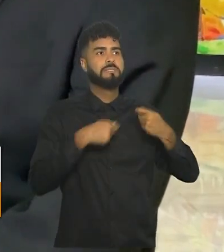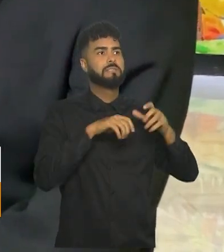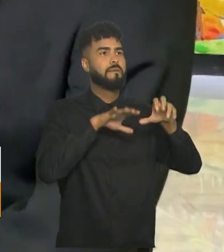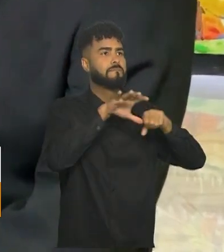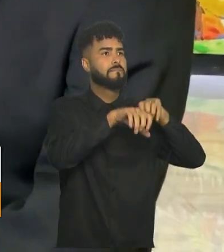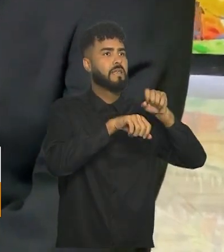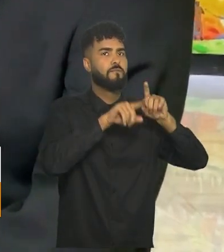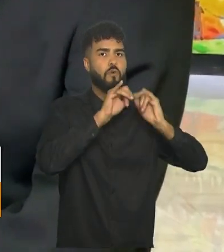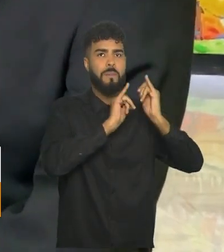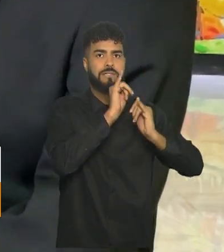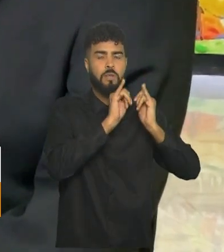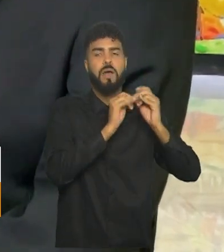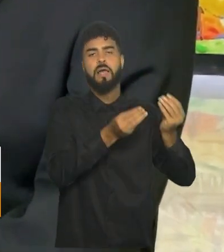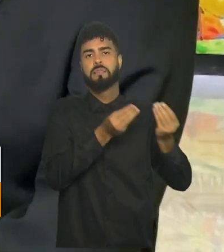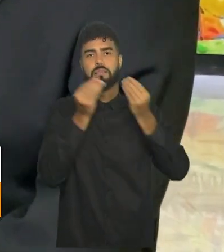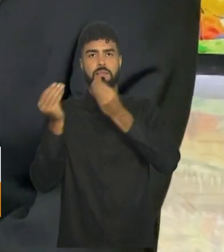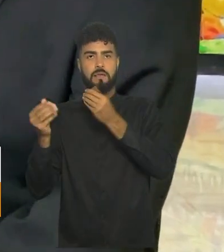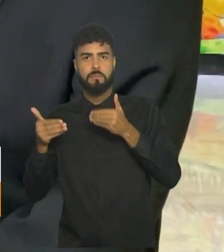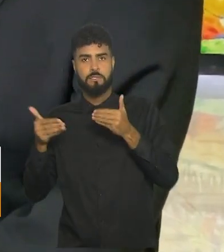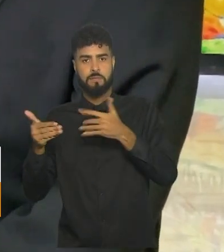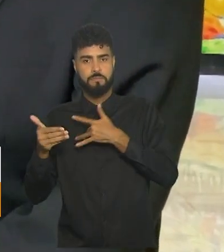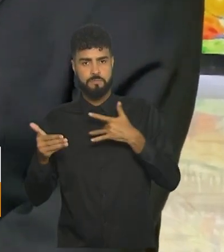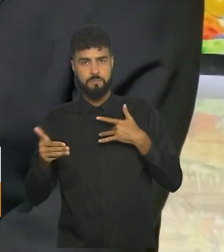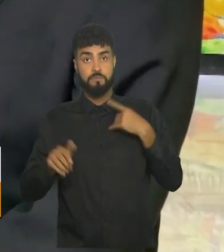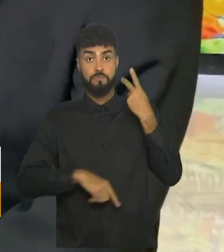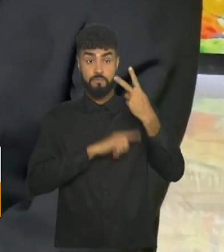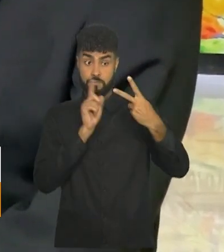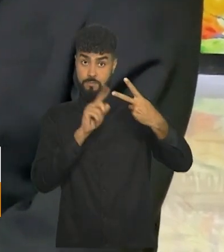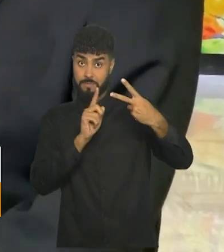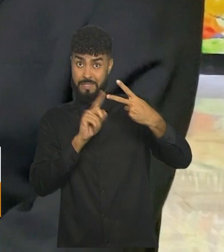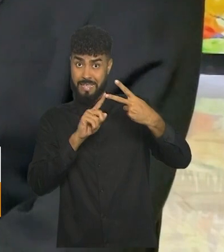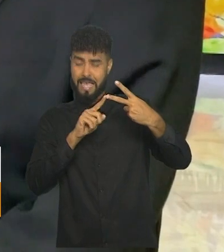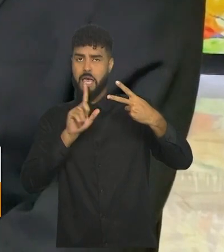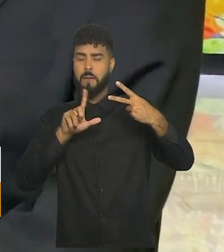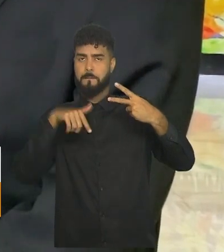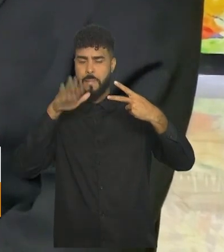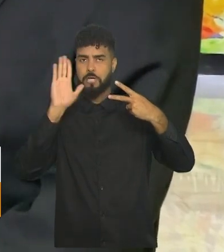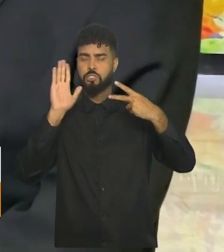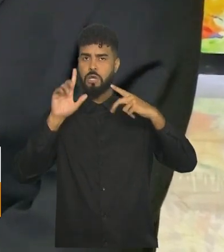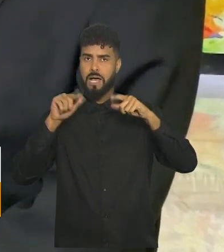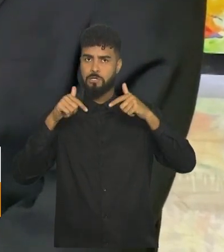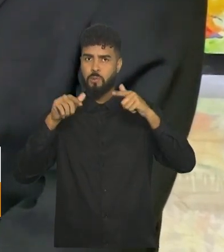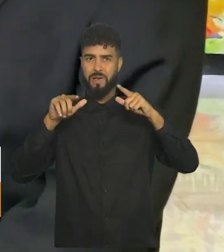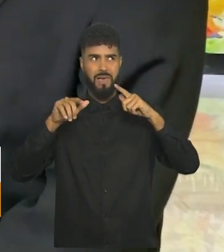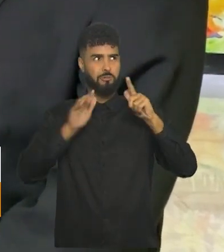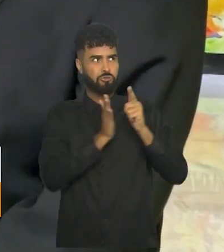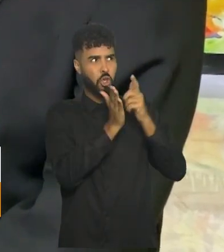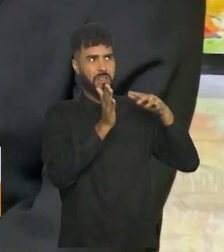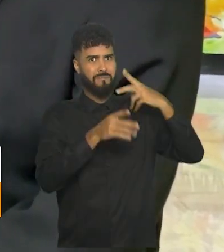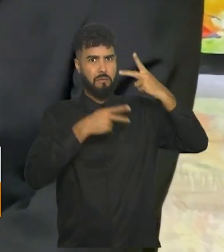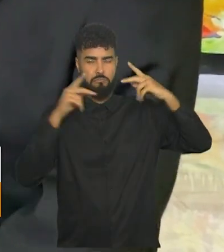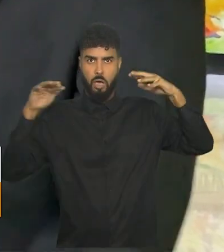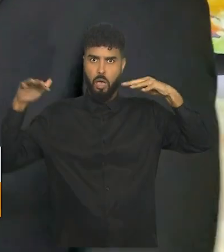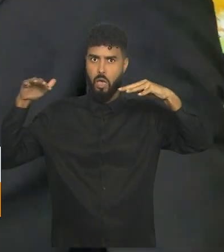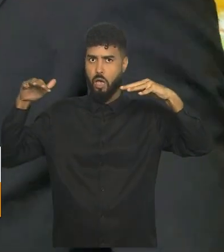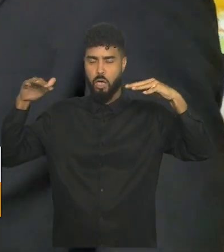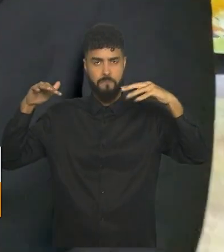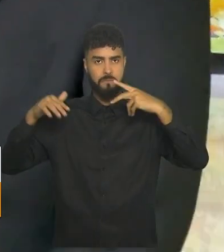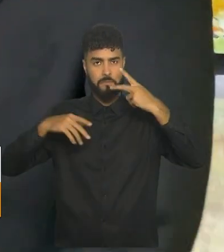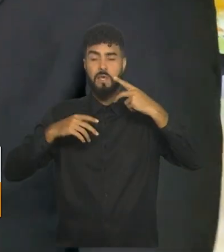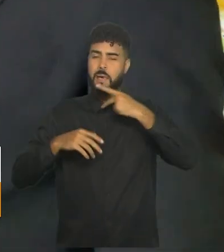nos informem. A segunda ação, que gerou mais questões específicas em relação à imprensa, o presidente também já trouxe aqui